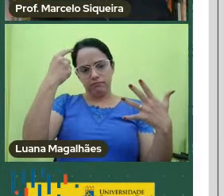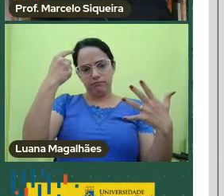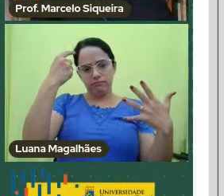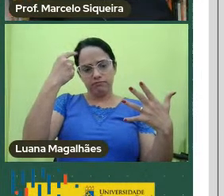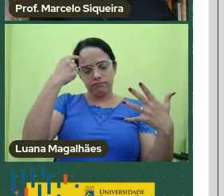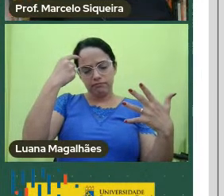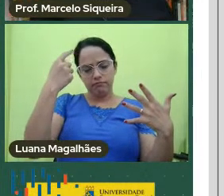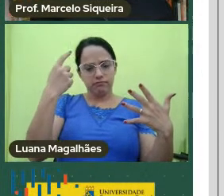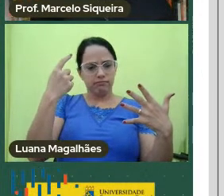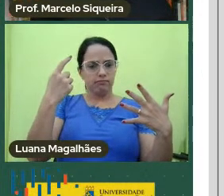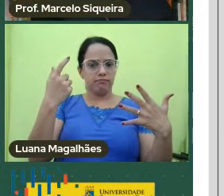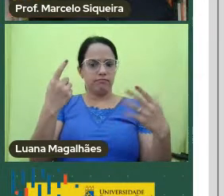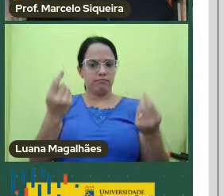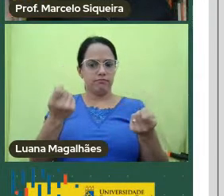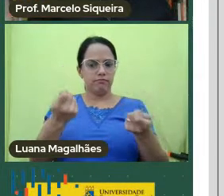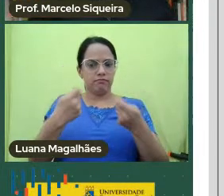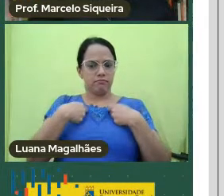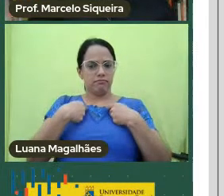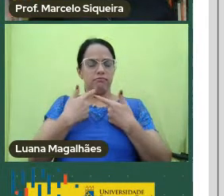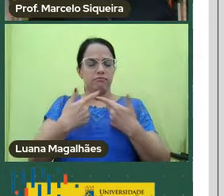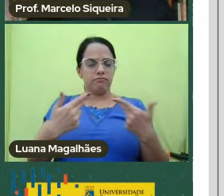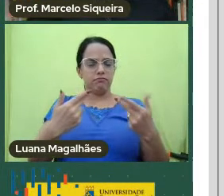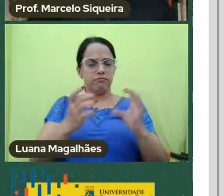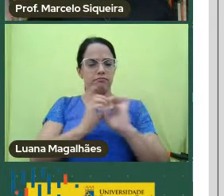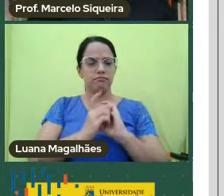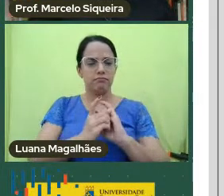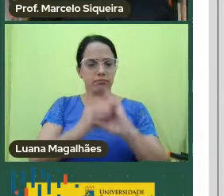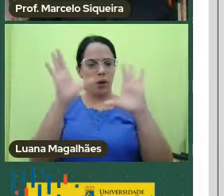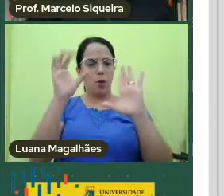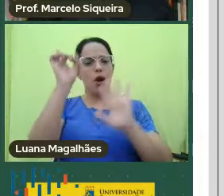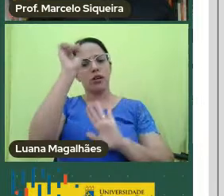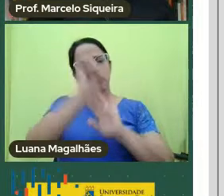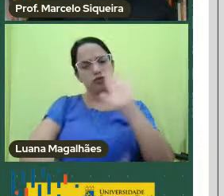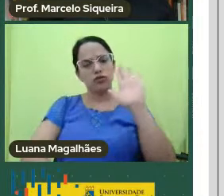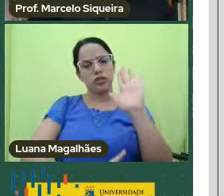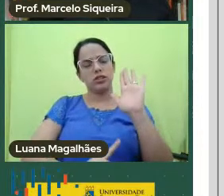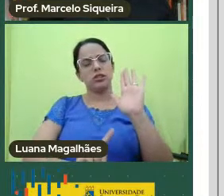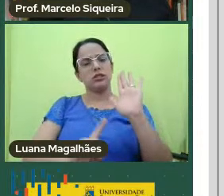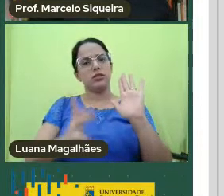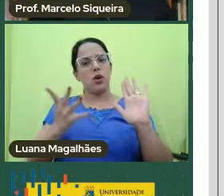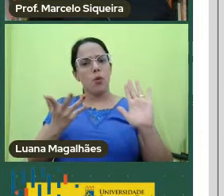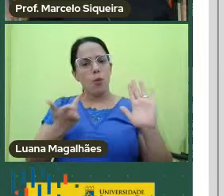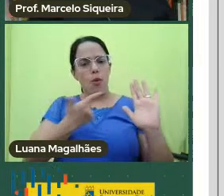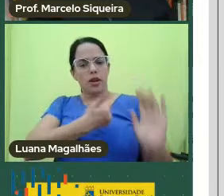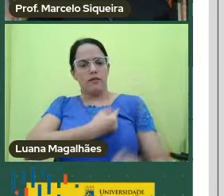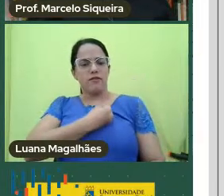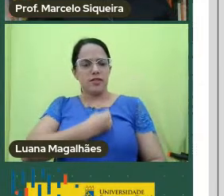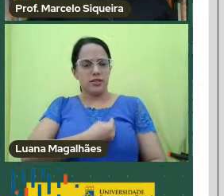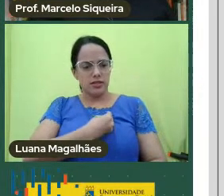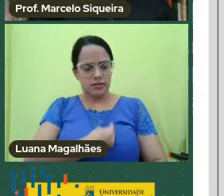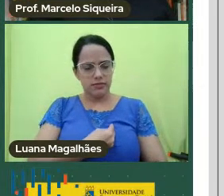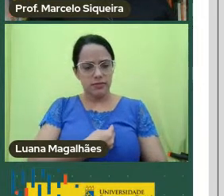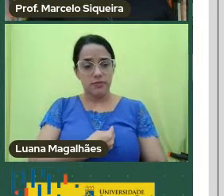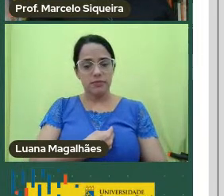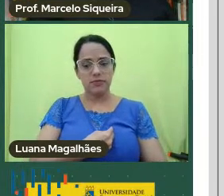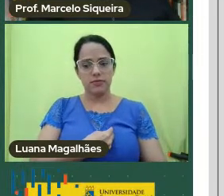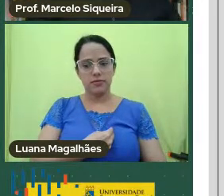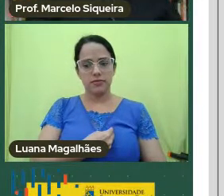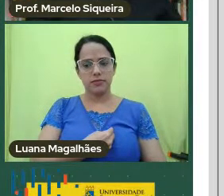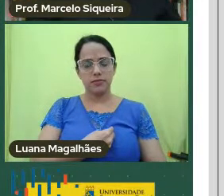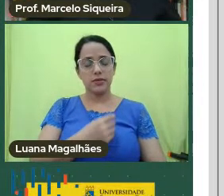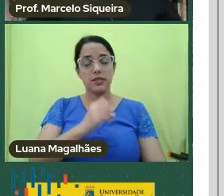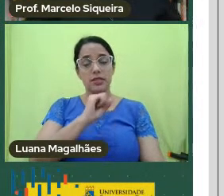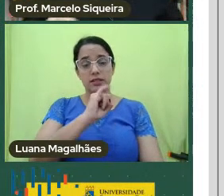Né, eles enriquecem o conhecimento, a democracia, os direitos, a qualidade de vida. Né, e lembrando que, se